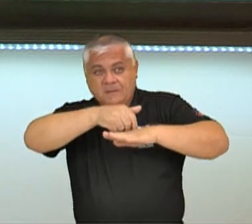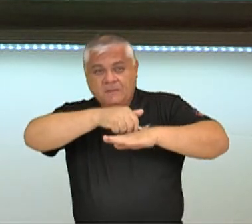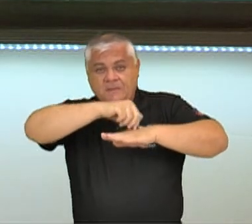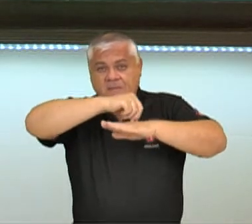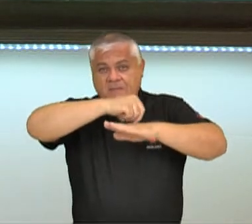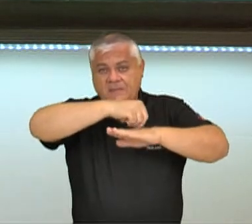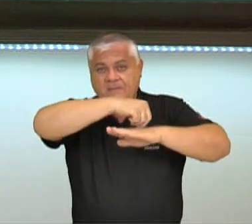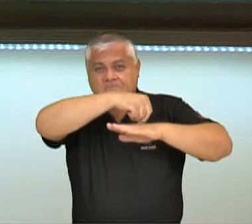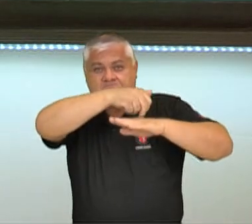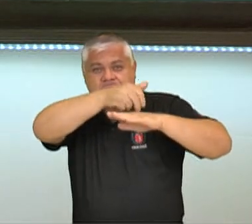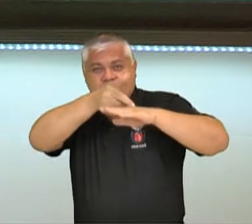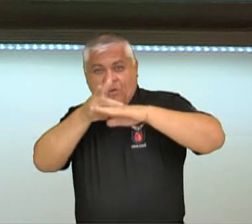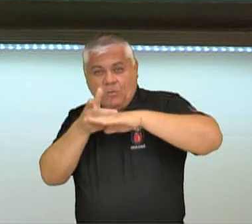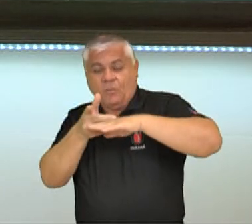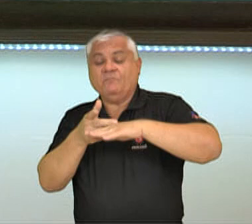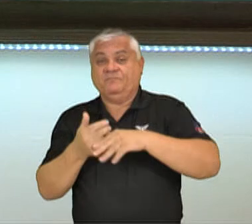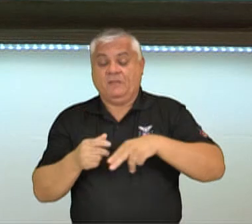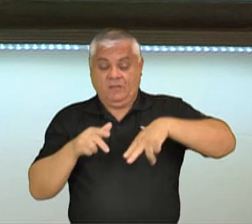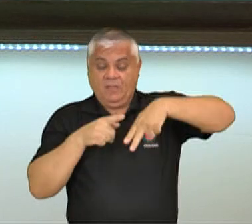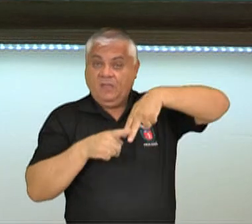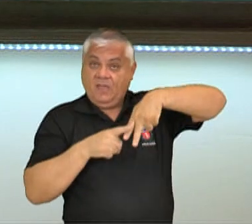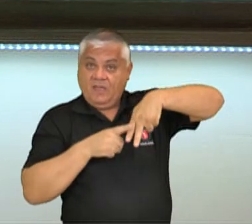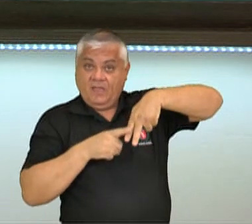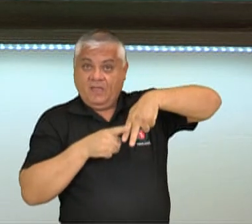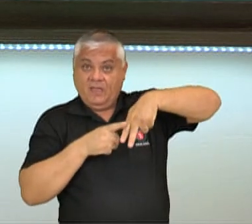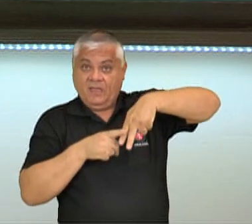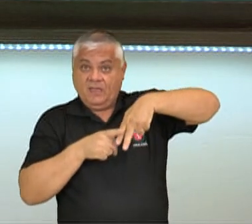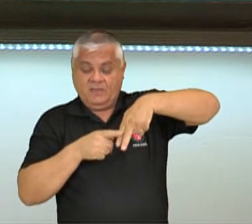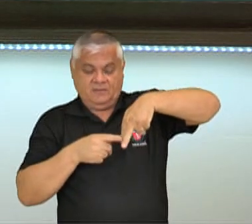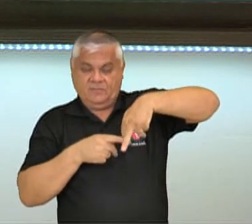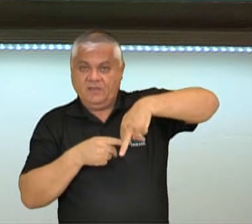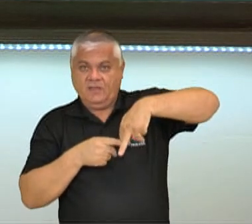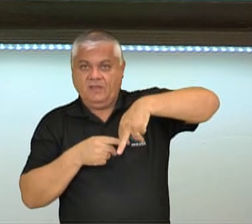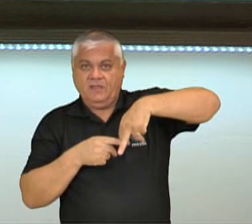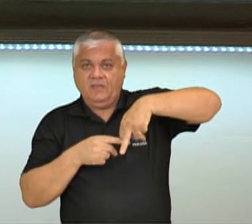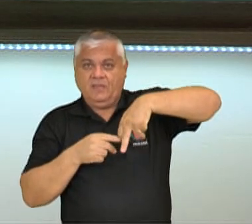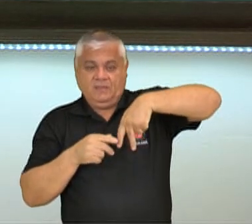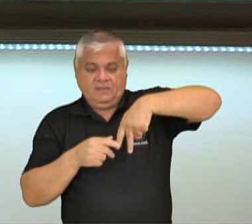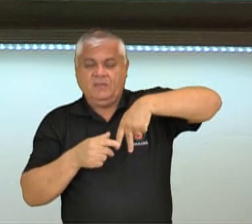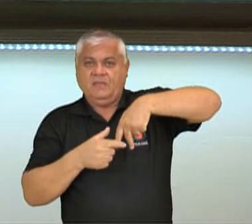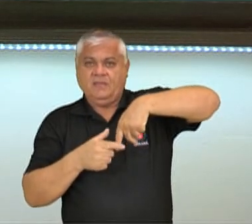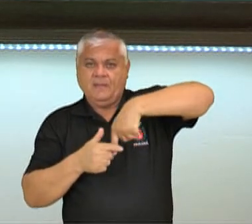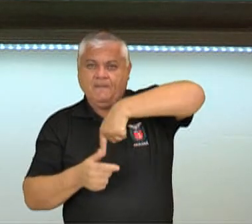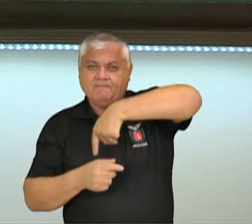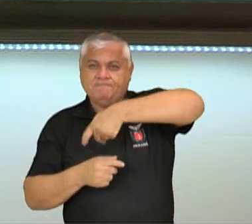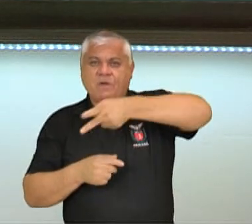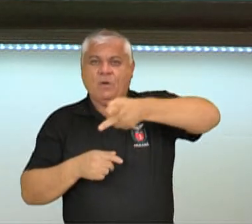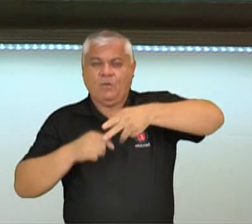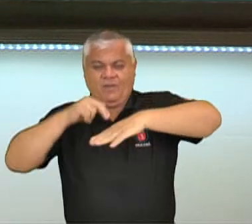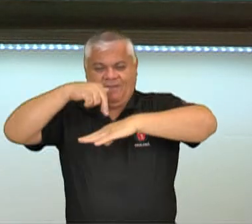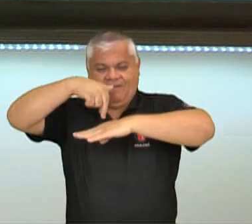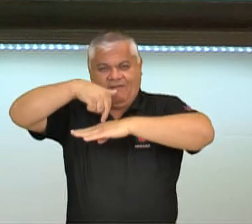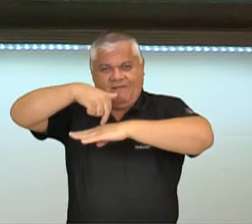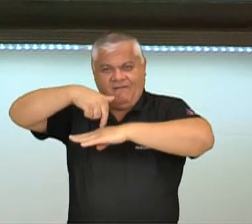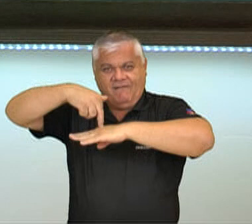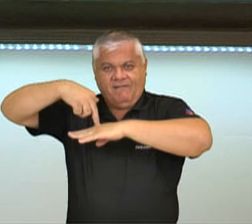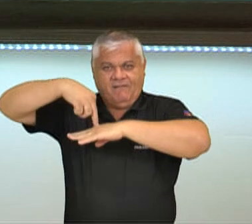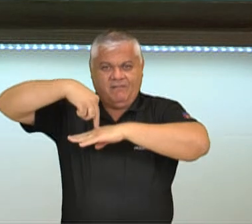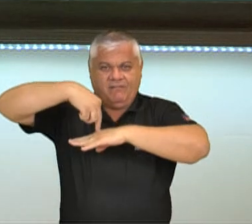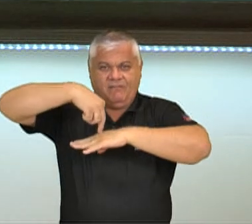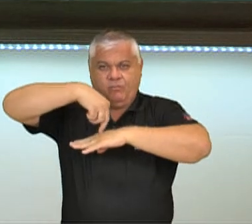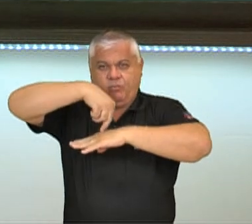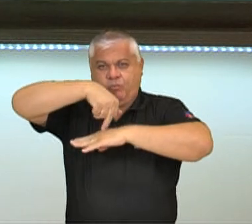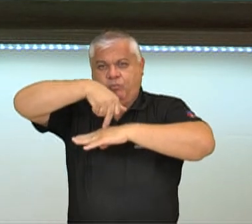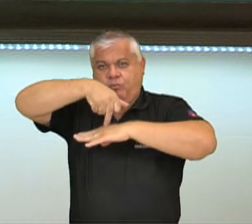no chão e aquela perna que ficou lá atrás, naturalmente ela já vai sair do chão. Então eu rotaciono